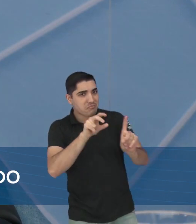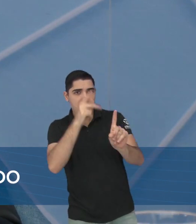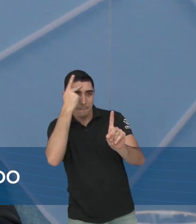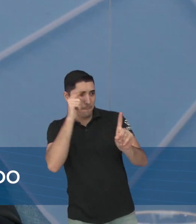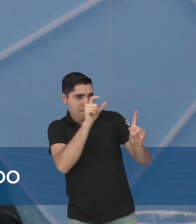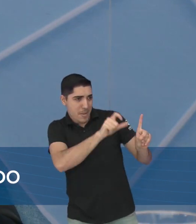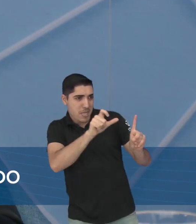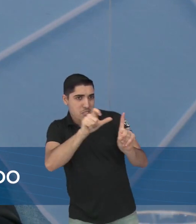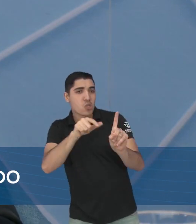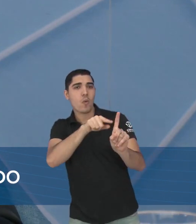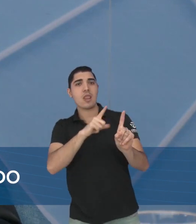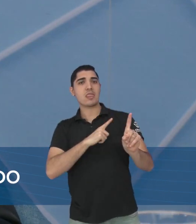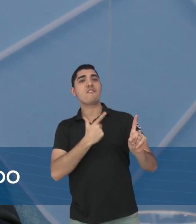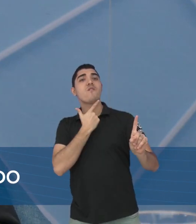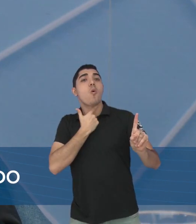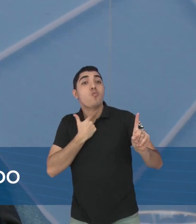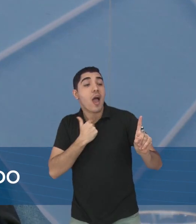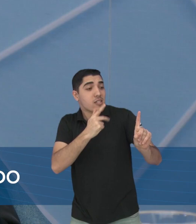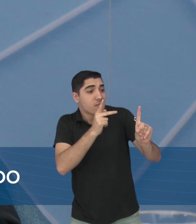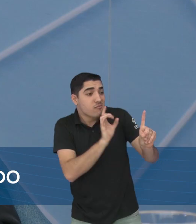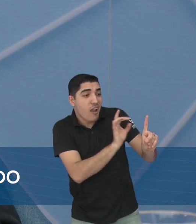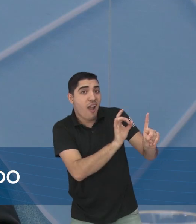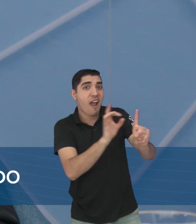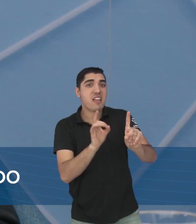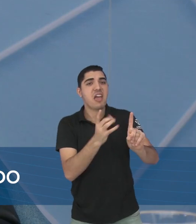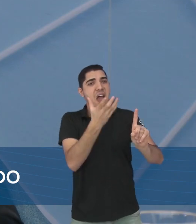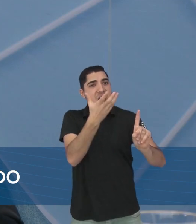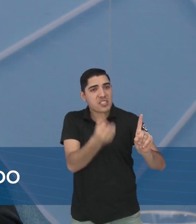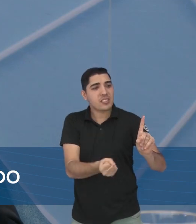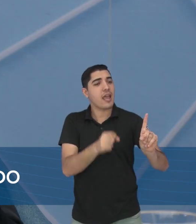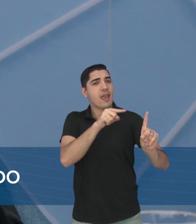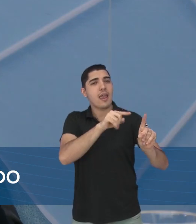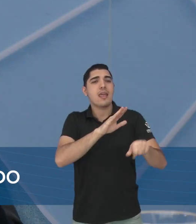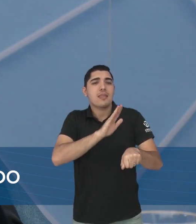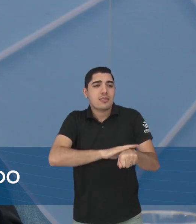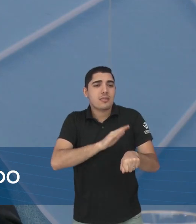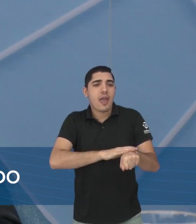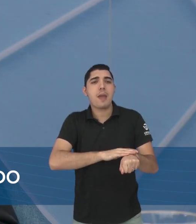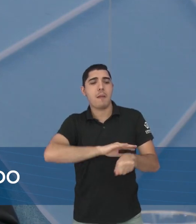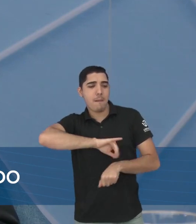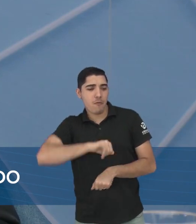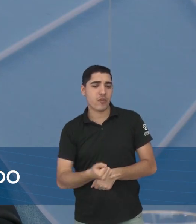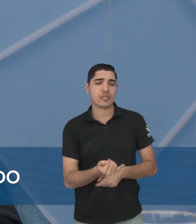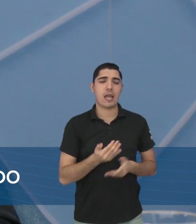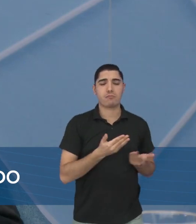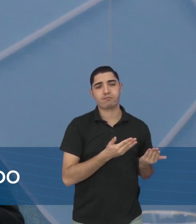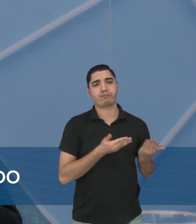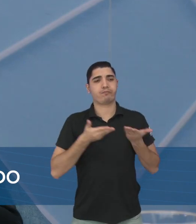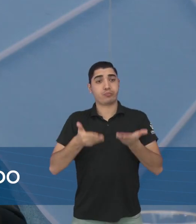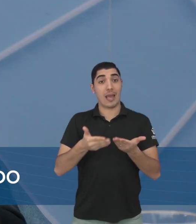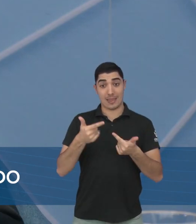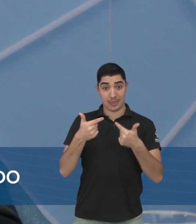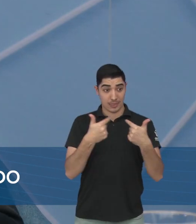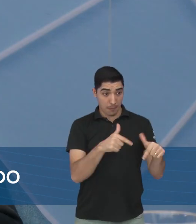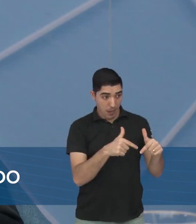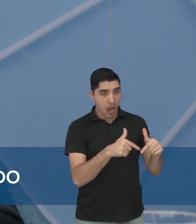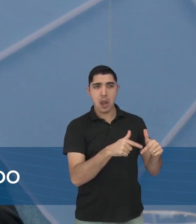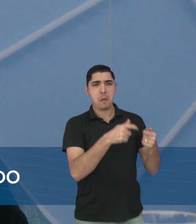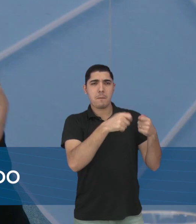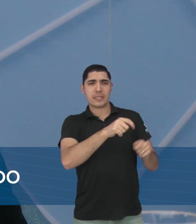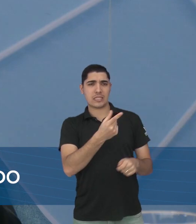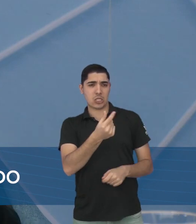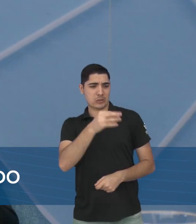pessoas, assim, realmente que têm esse desejo no coração de se dispor um tempo, de deixar ali algo que ela poderia